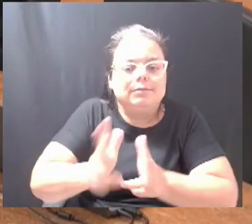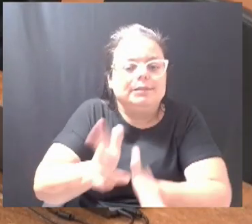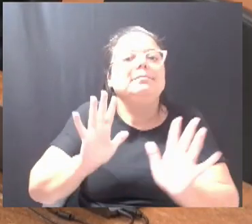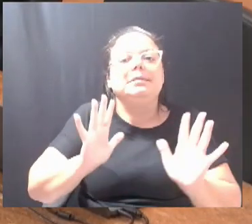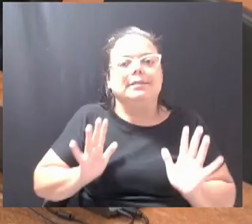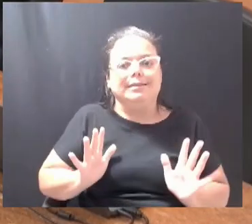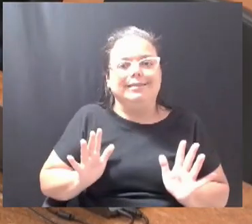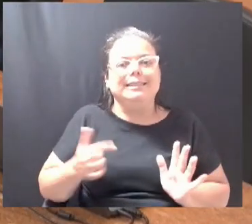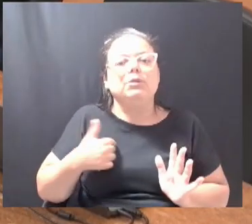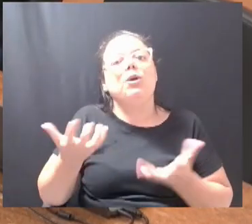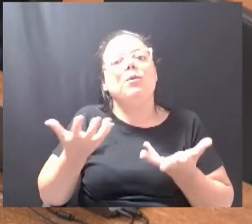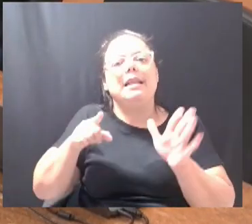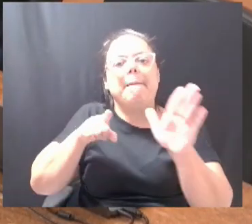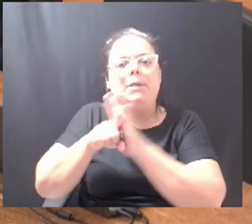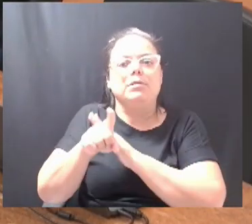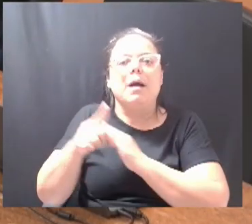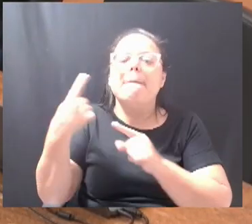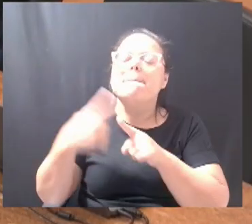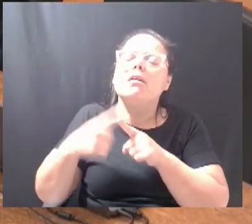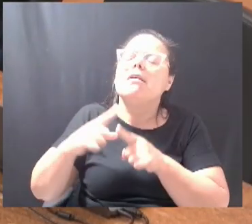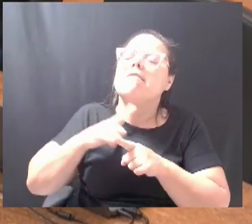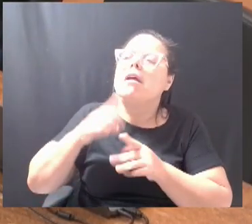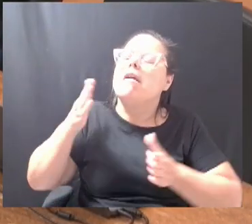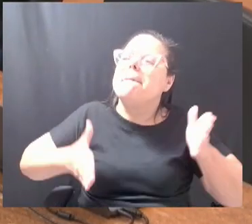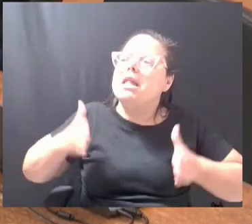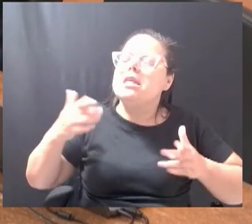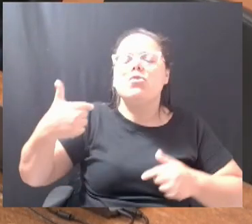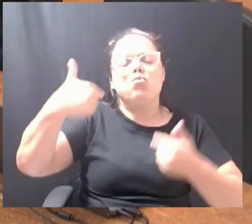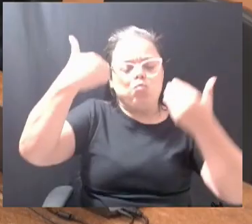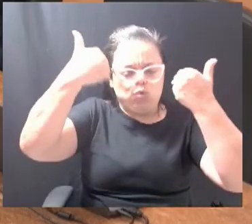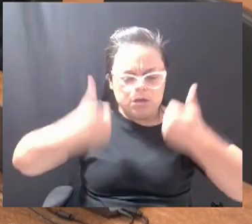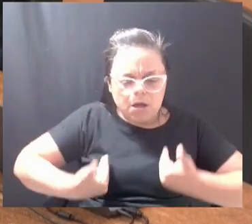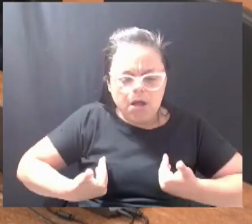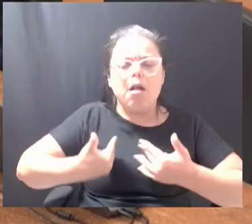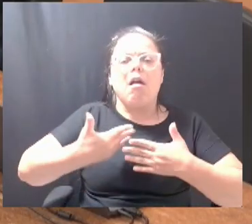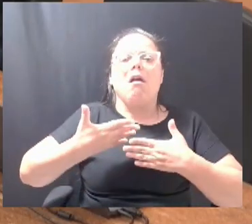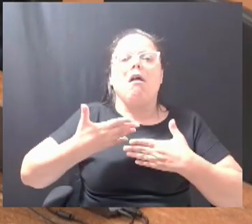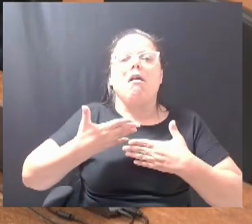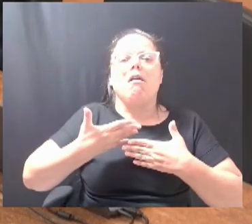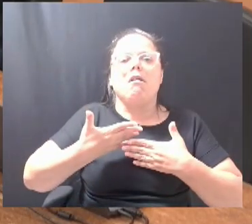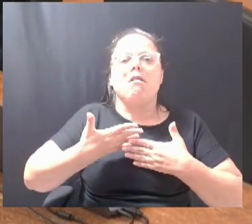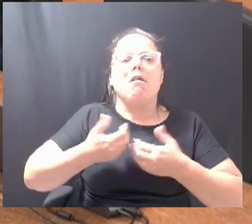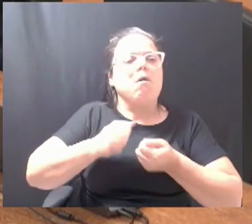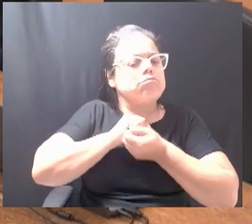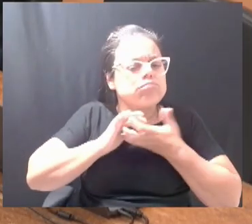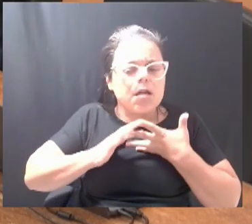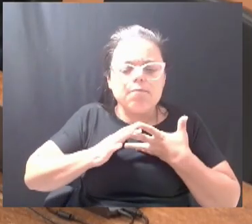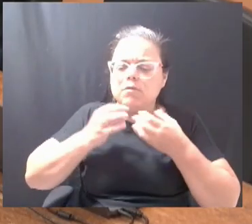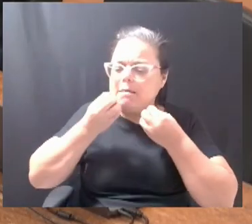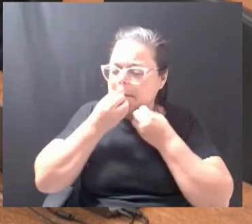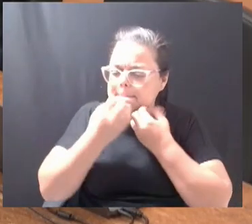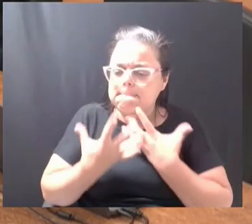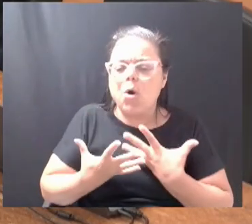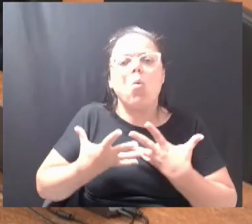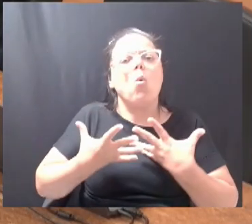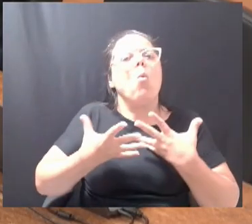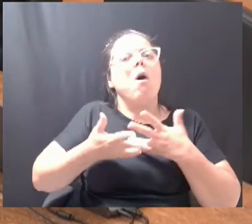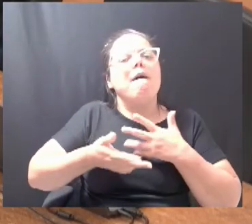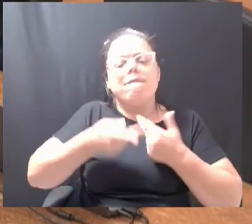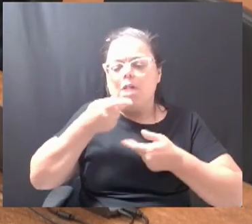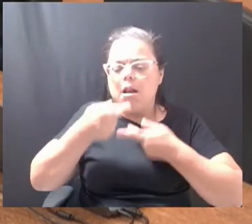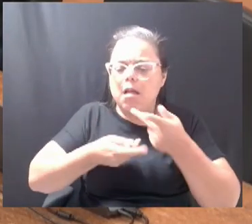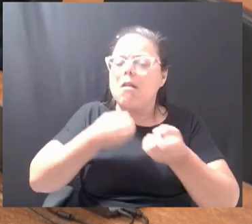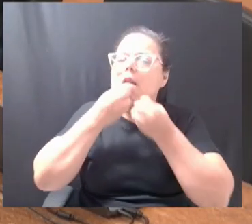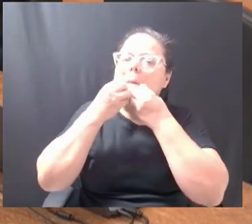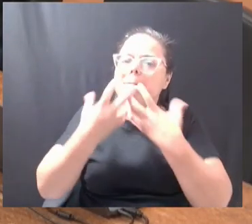que tem períodos, assim, que eu tô, né, com uma fluência tranquila, e tem períodos que isso vai